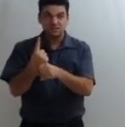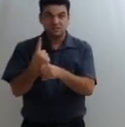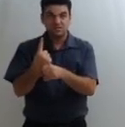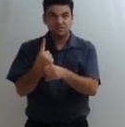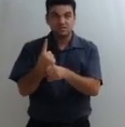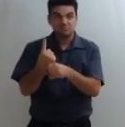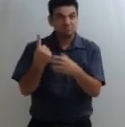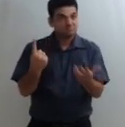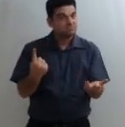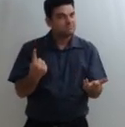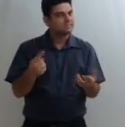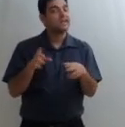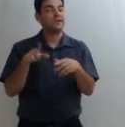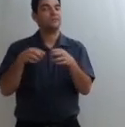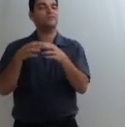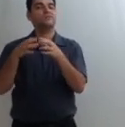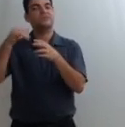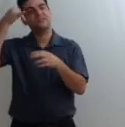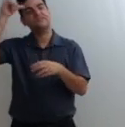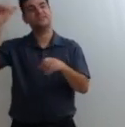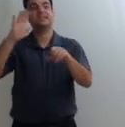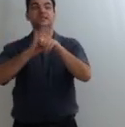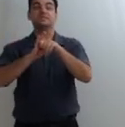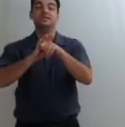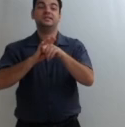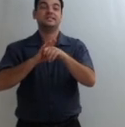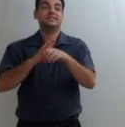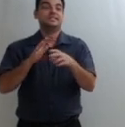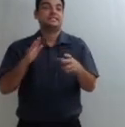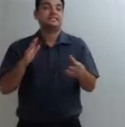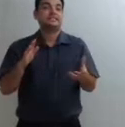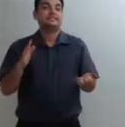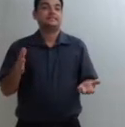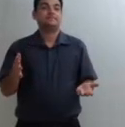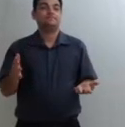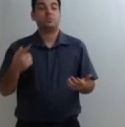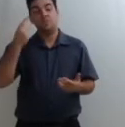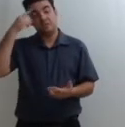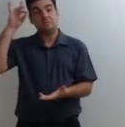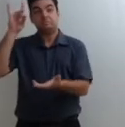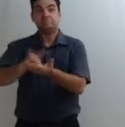trazida pelo pacote anticrime, ela é uma previsão onde, nesse caso concreto, é um